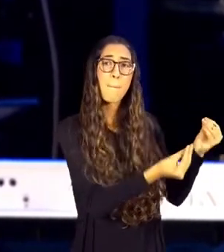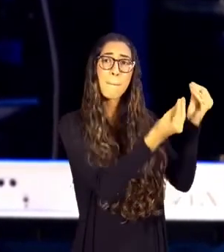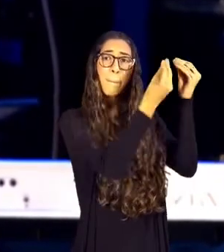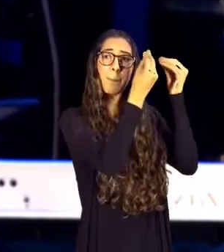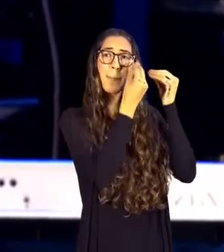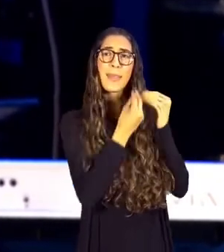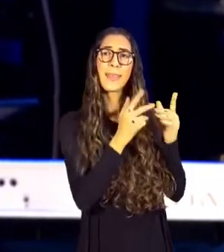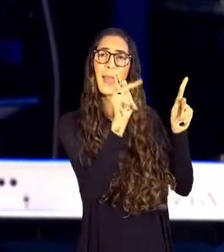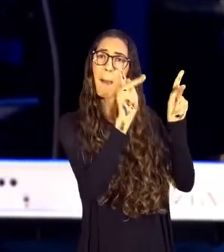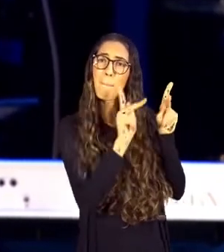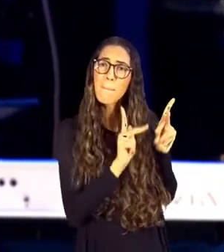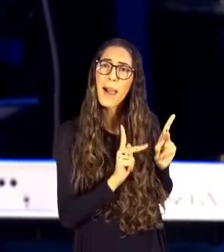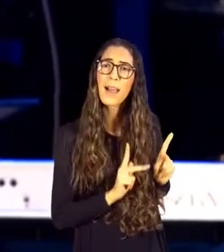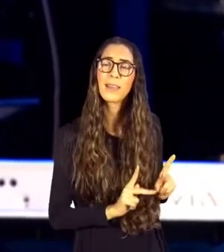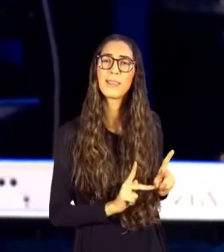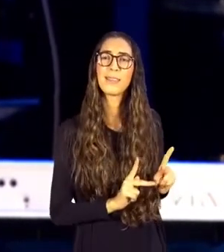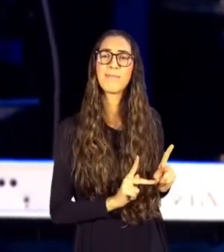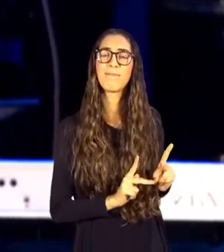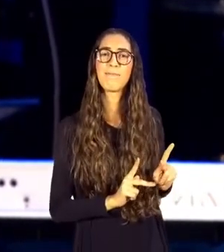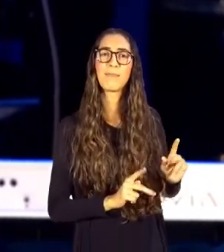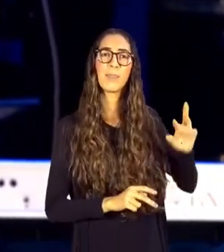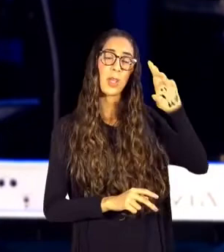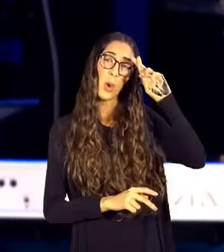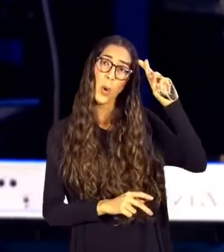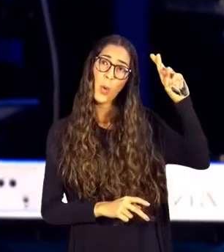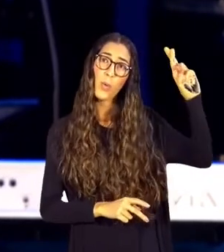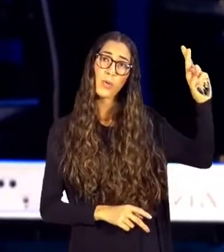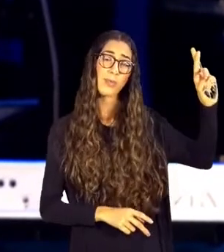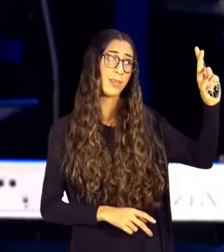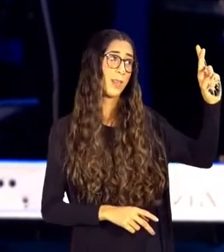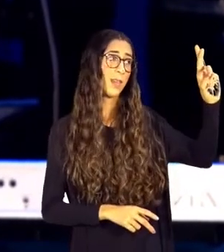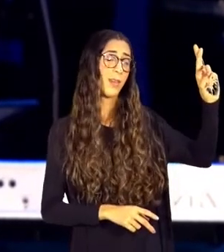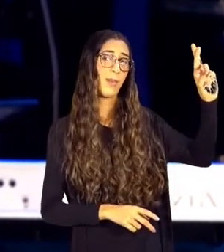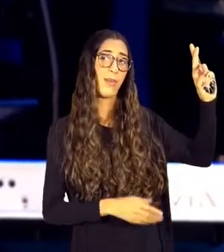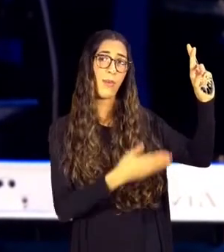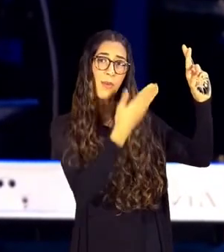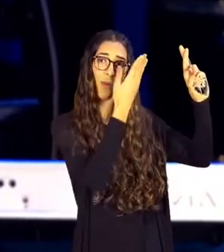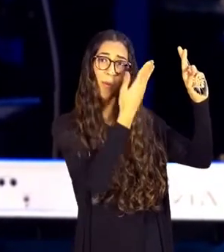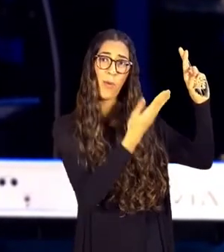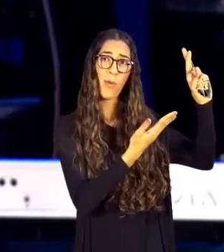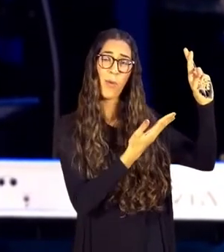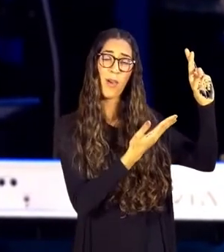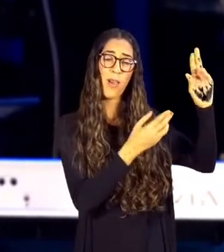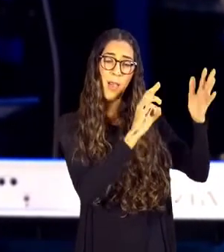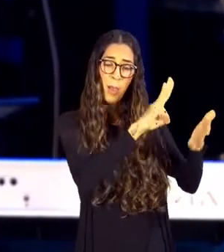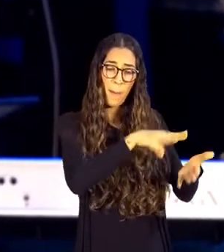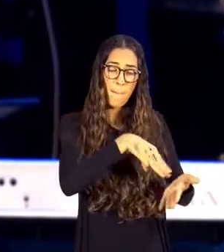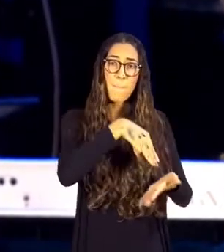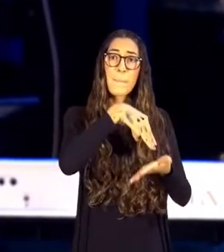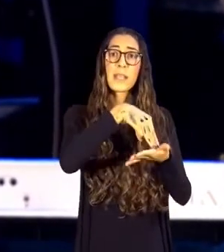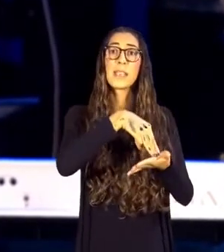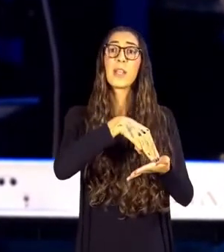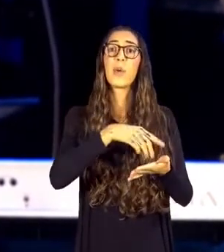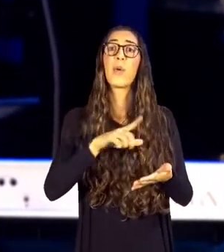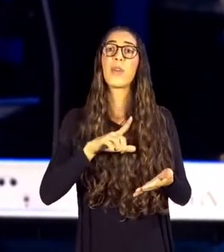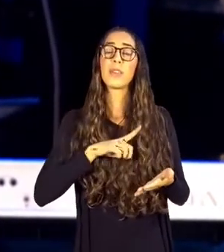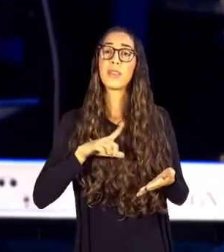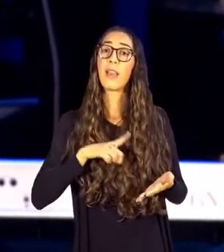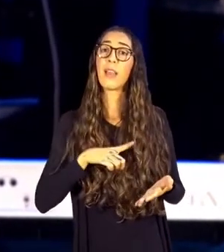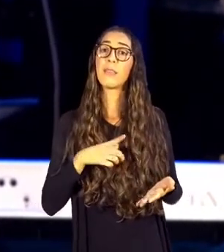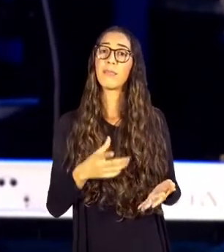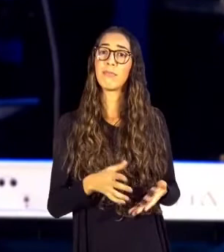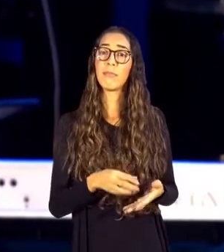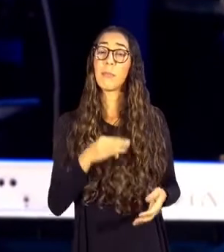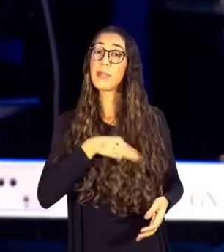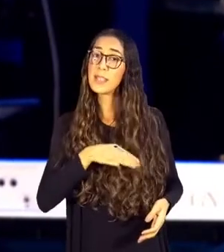Senhor é um Deus que renova a sua misericórdia todas as manhãs, renova mais uma vez comigo. Eu não quero viver um dia triste,